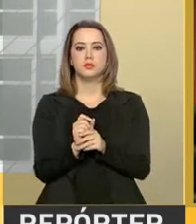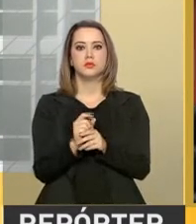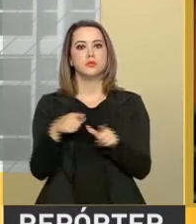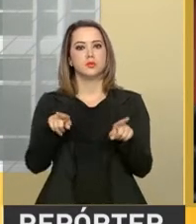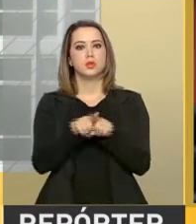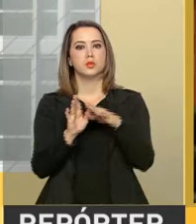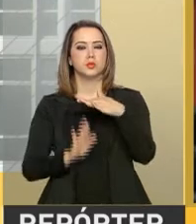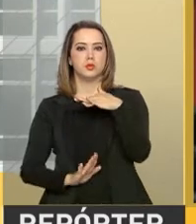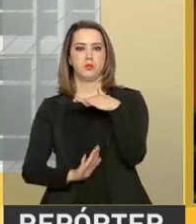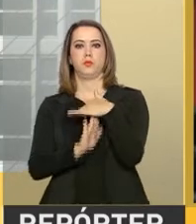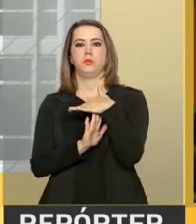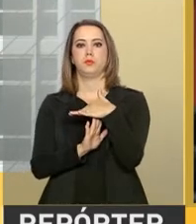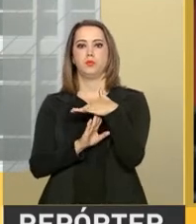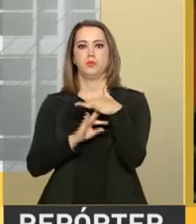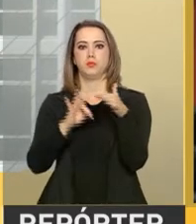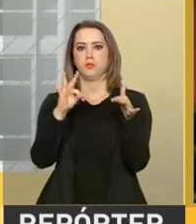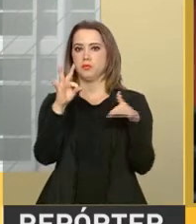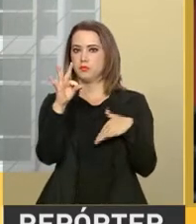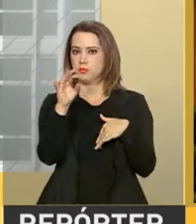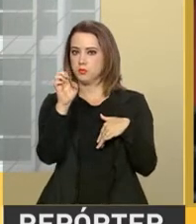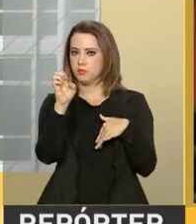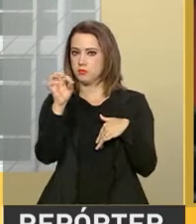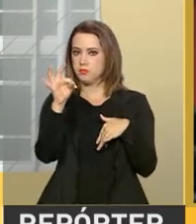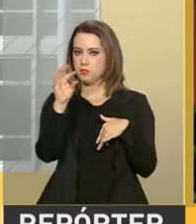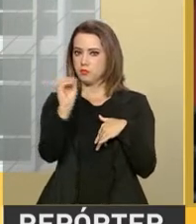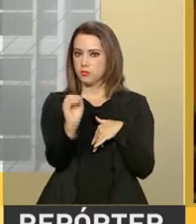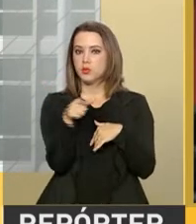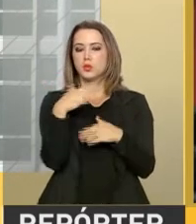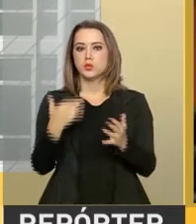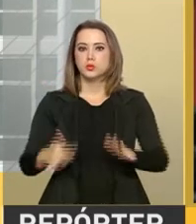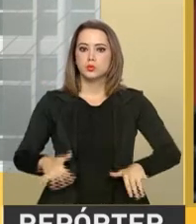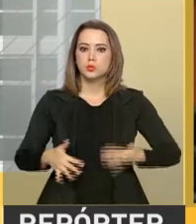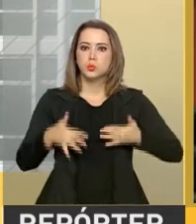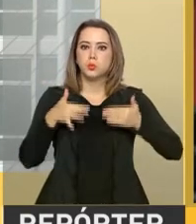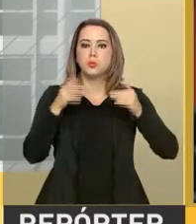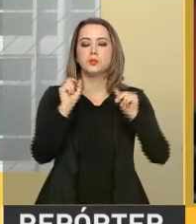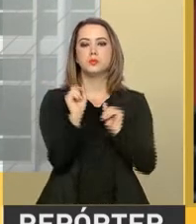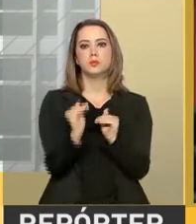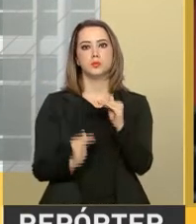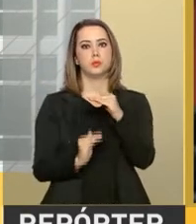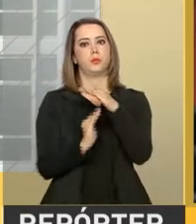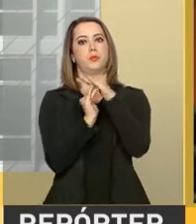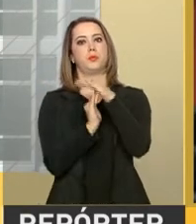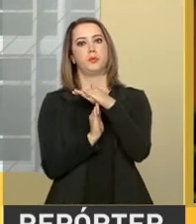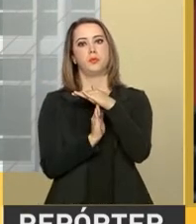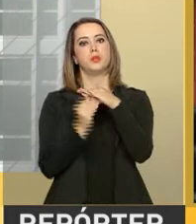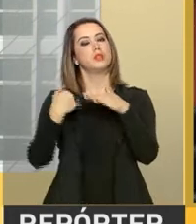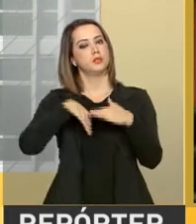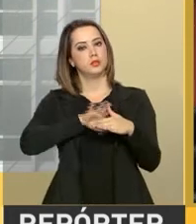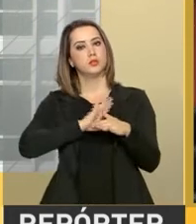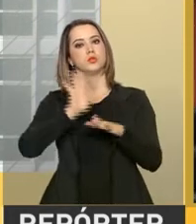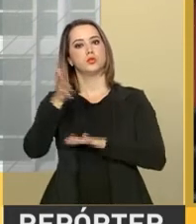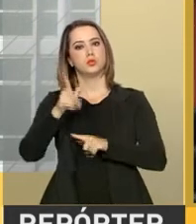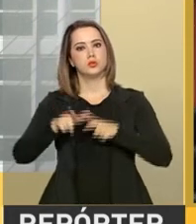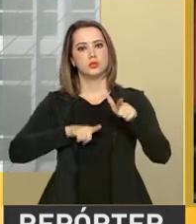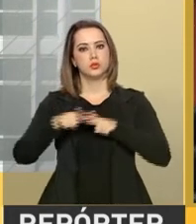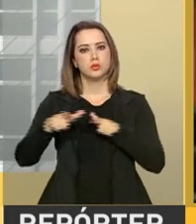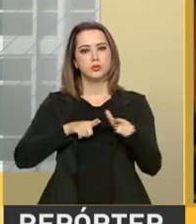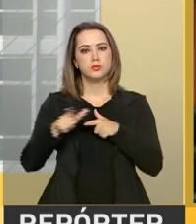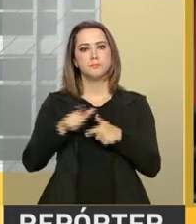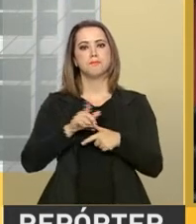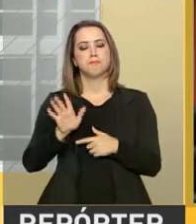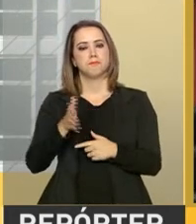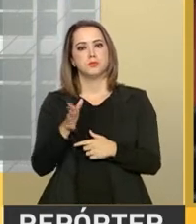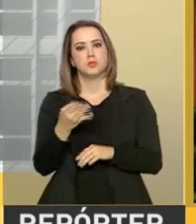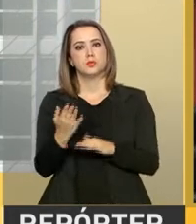o teto, né, para o crescimento das despesas de 2017. Nós vamos trabalhar, estamos trabalhando com o pressuposto de que